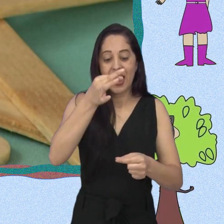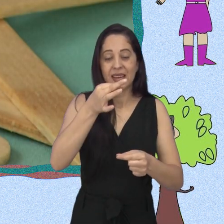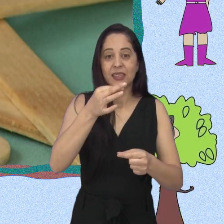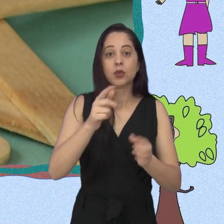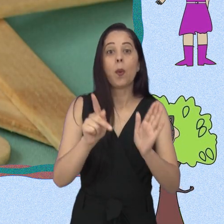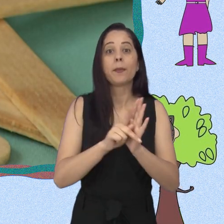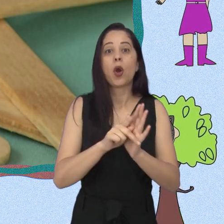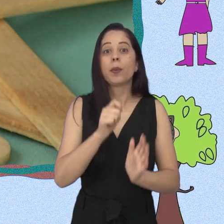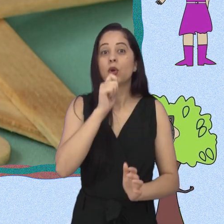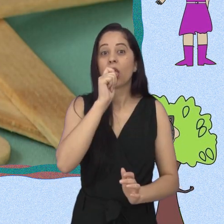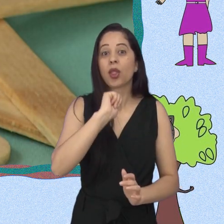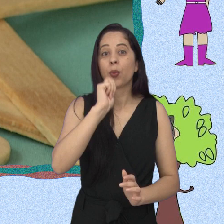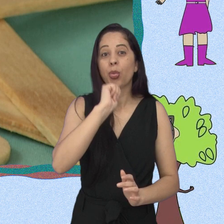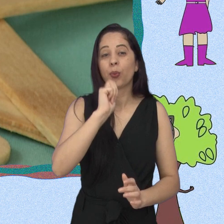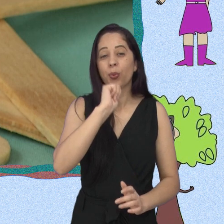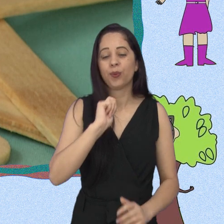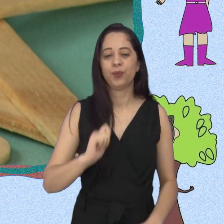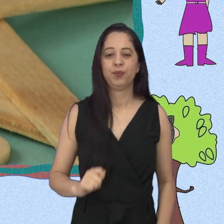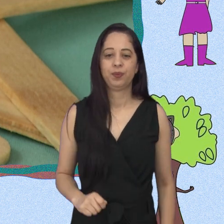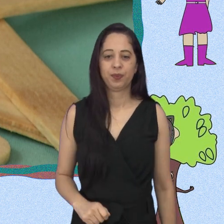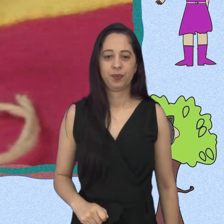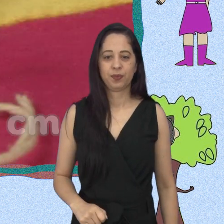4 palitos de sorvete,